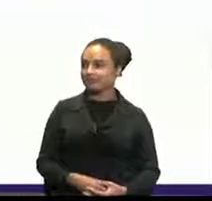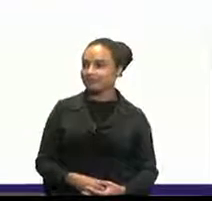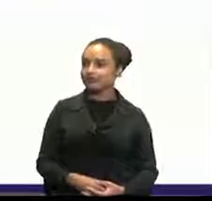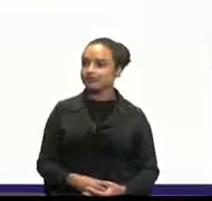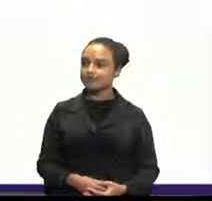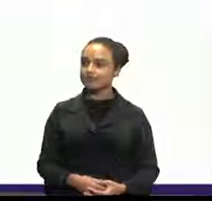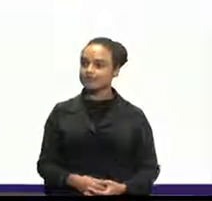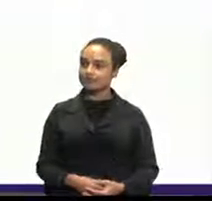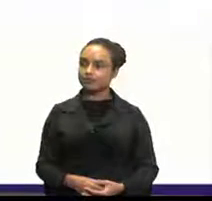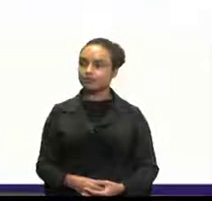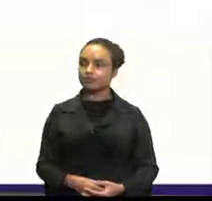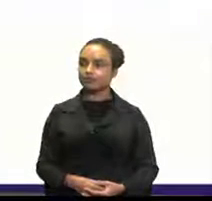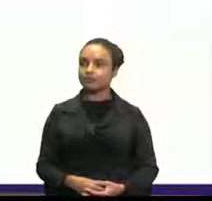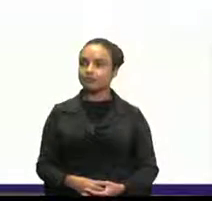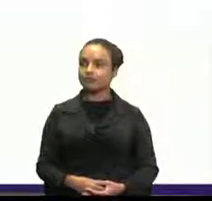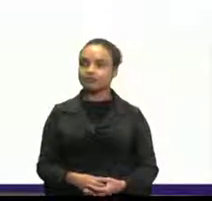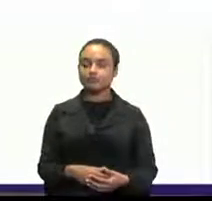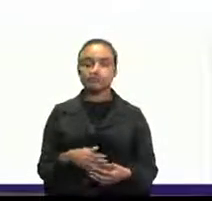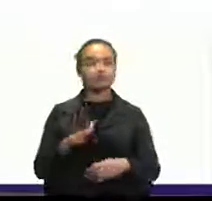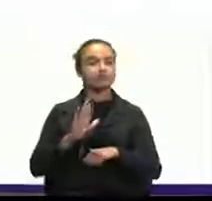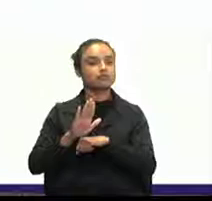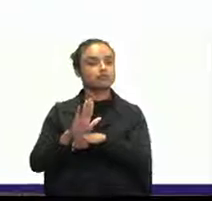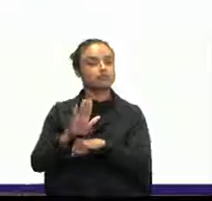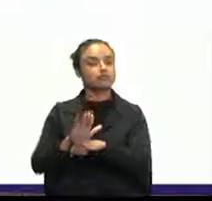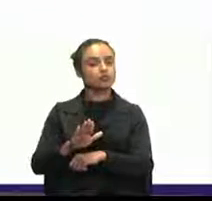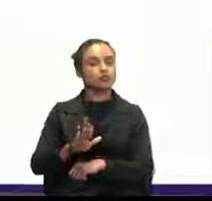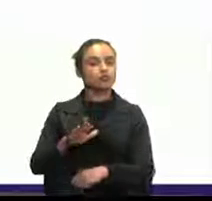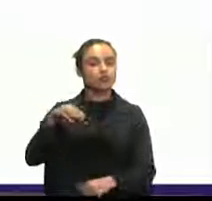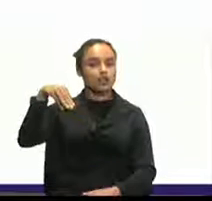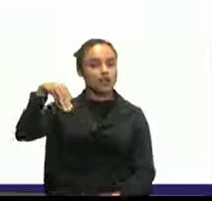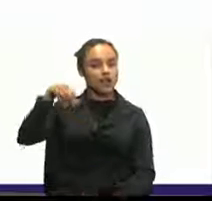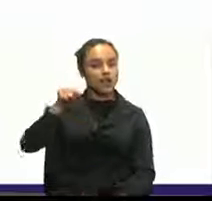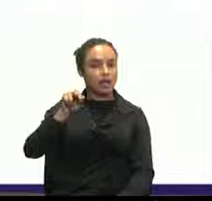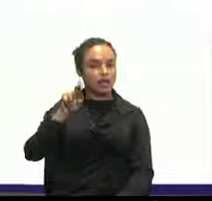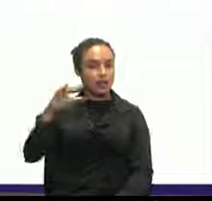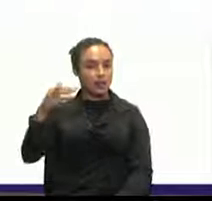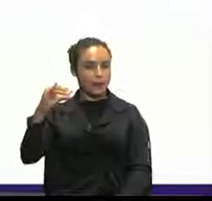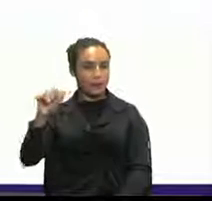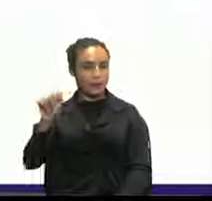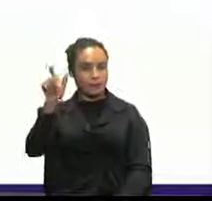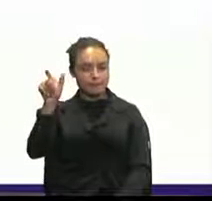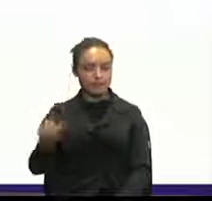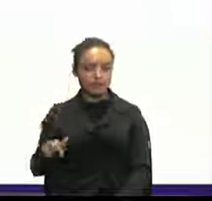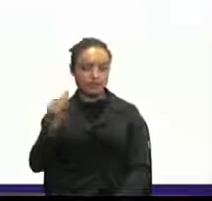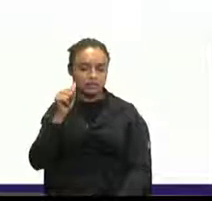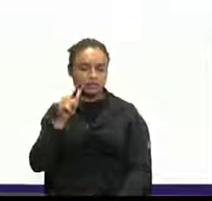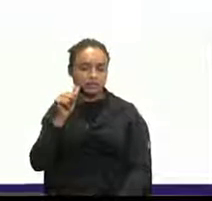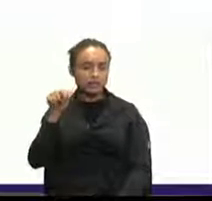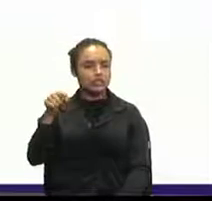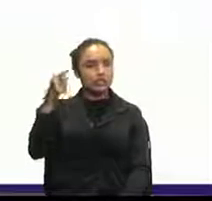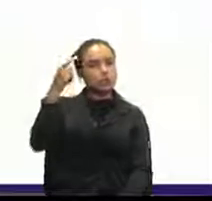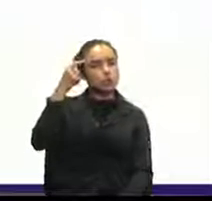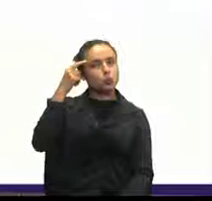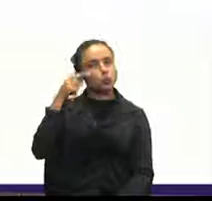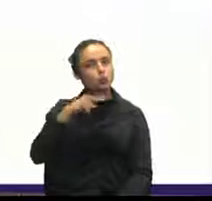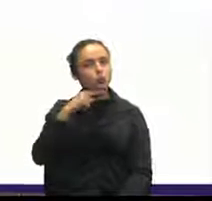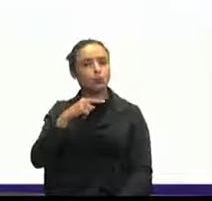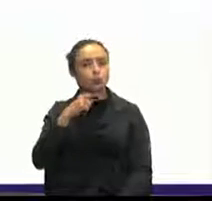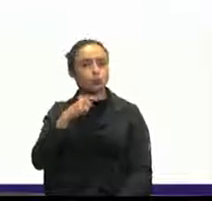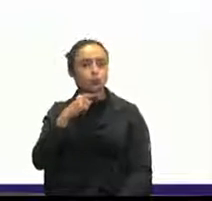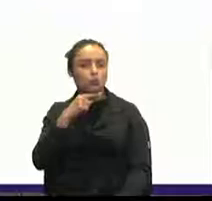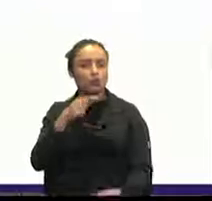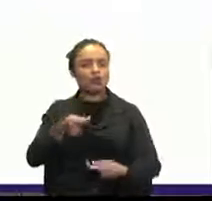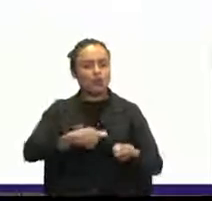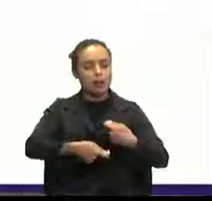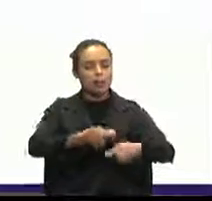nosso estudou já ajudamos mais solucionar algumas dúvidas sobre o mercado de capitais nesse momento a questão a ser discutida é